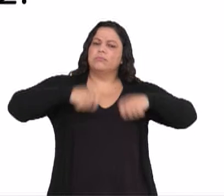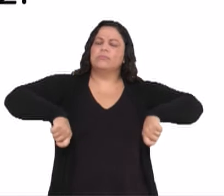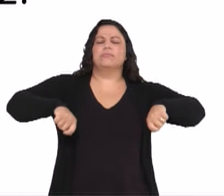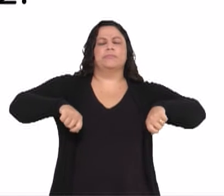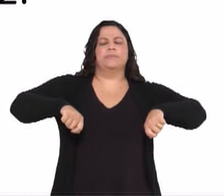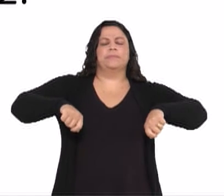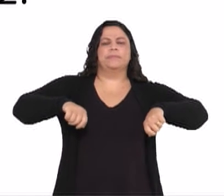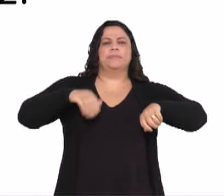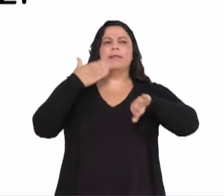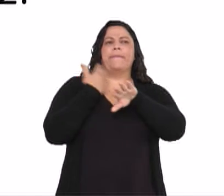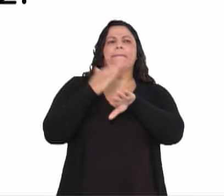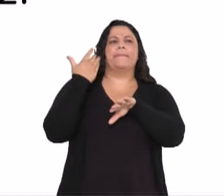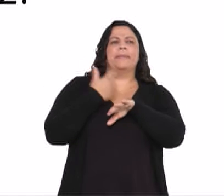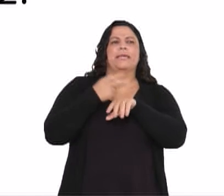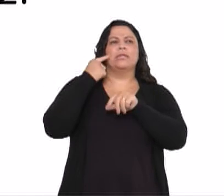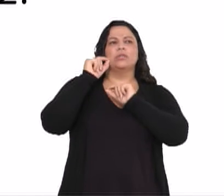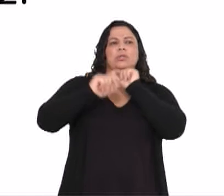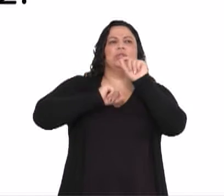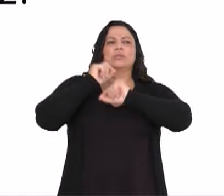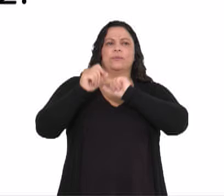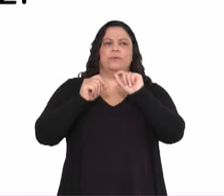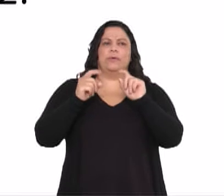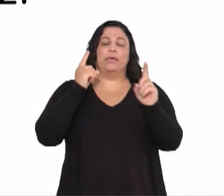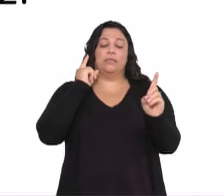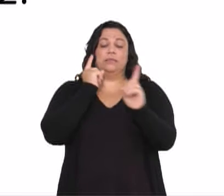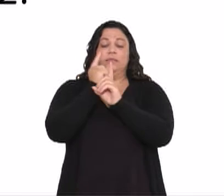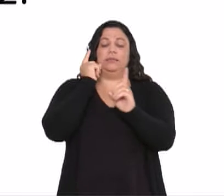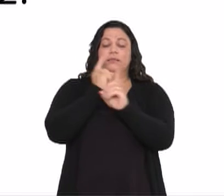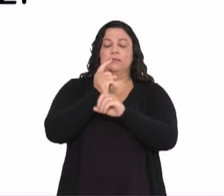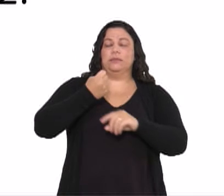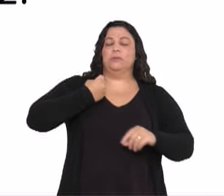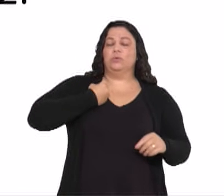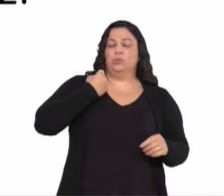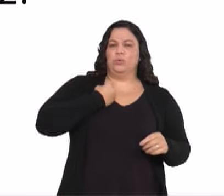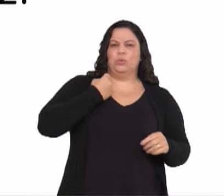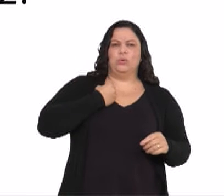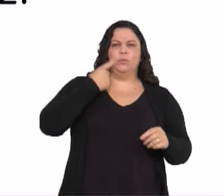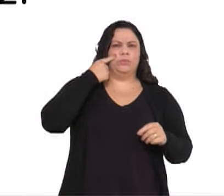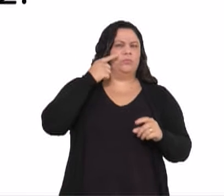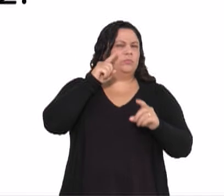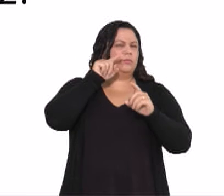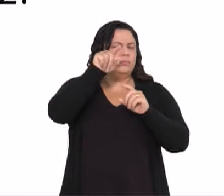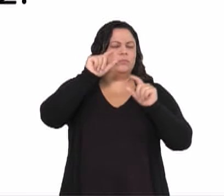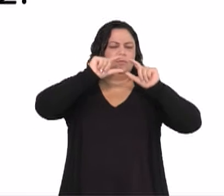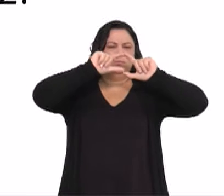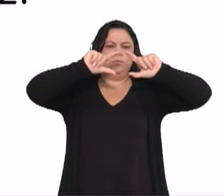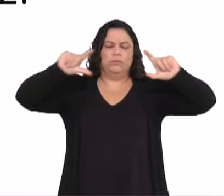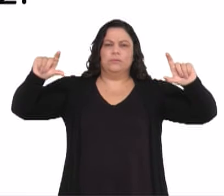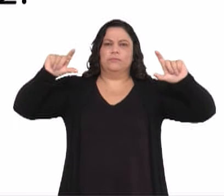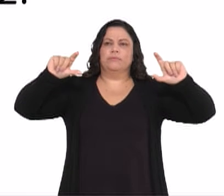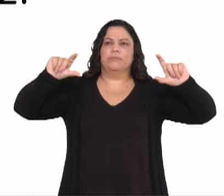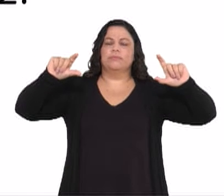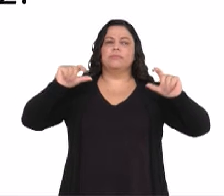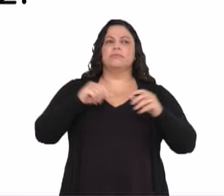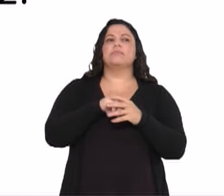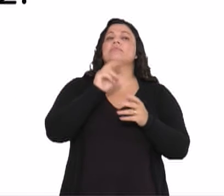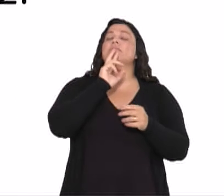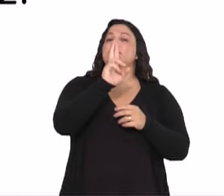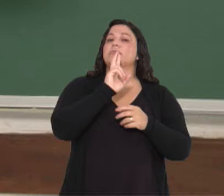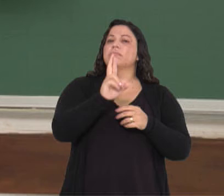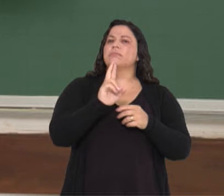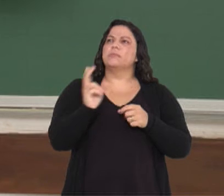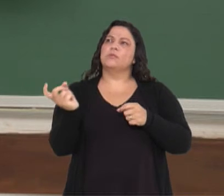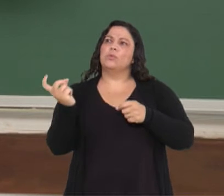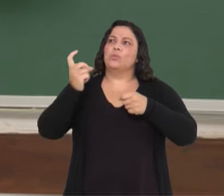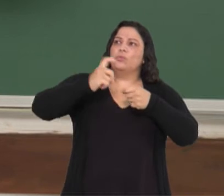polinômio consciente. Ou seja, esses números vocês vão encontrar aqui de maneira bem clássica para resolver. Eu vou voltar